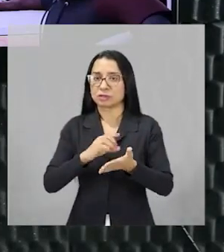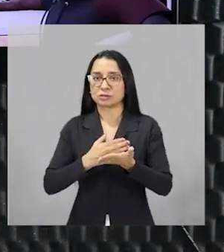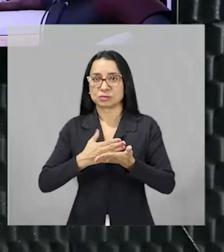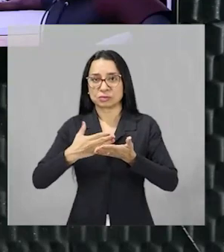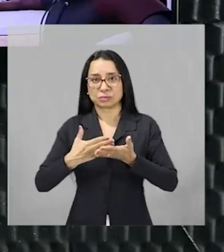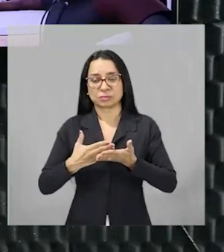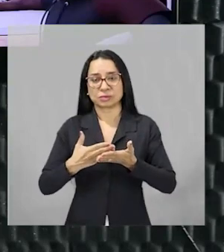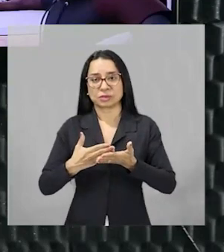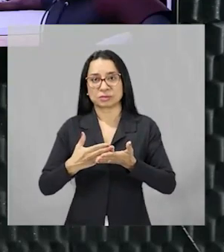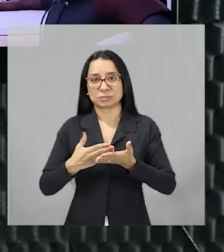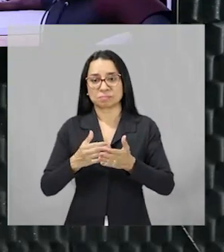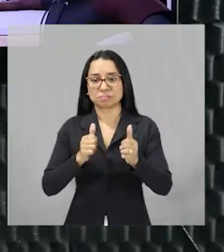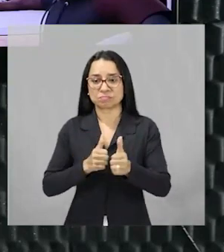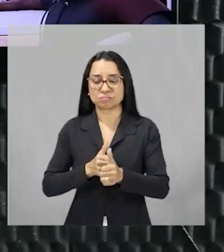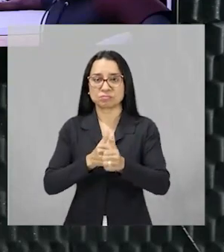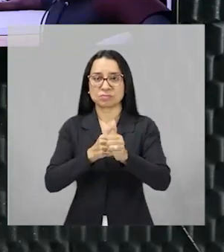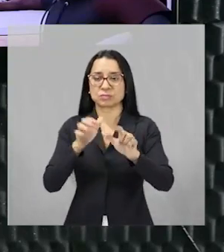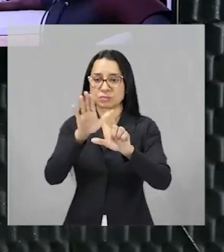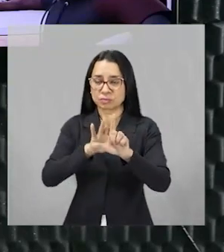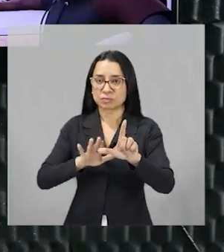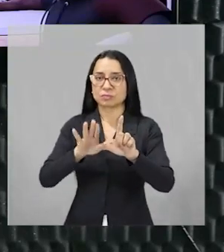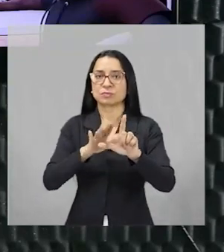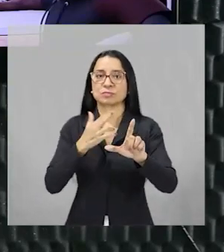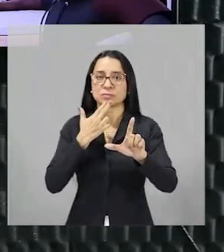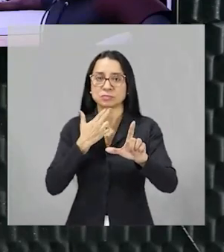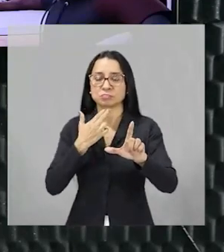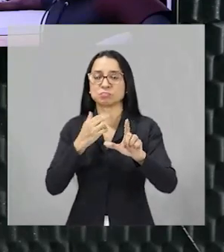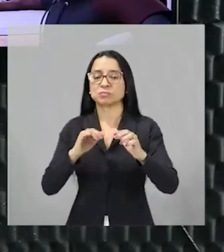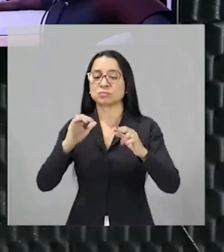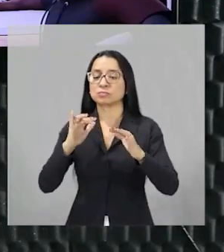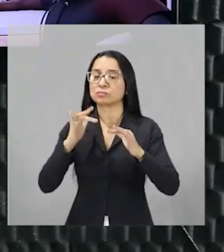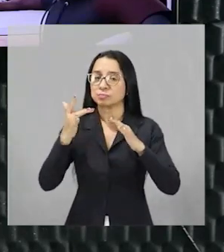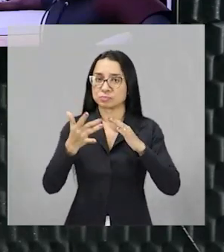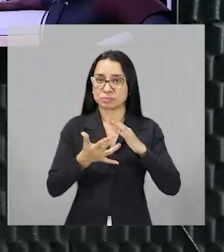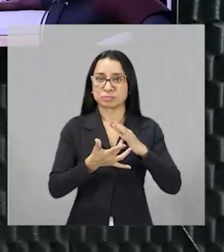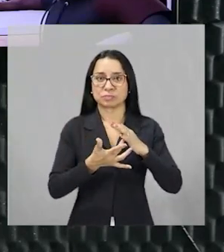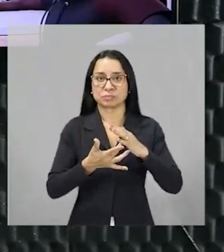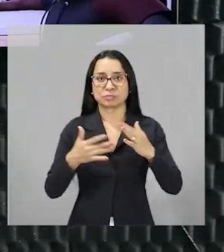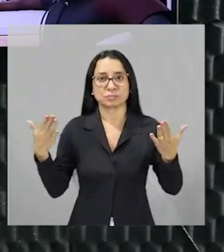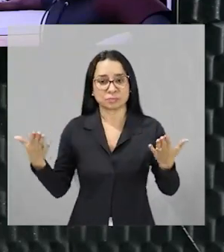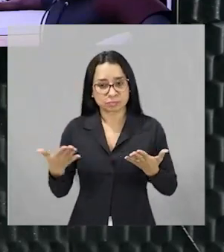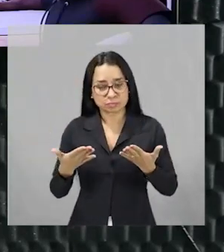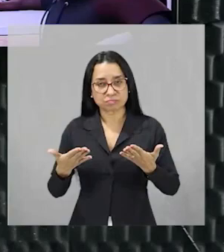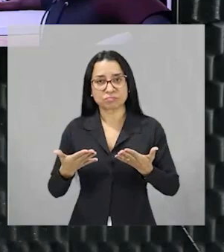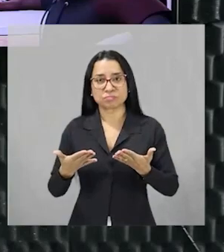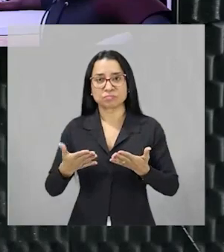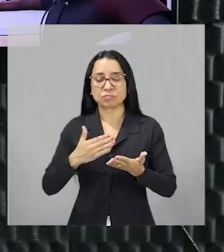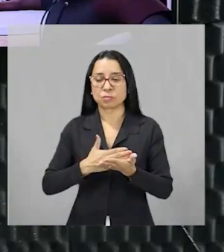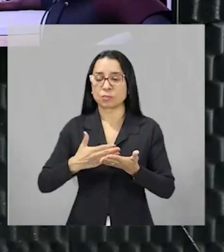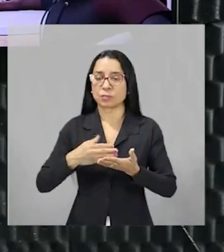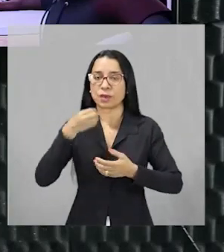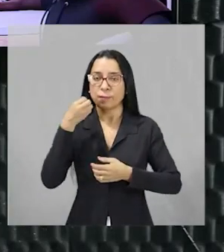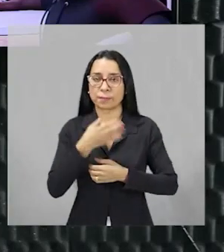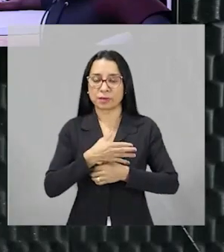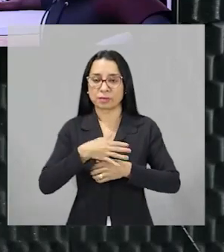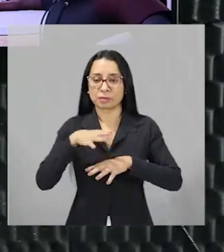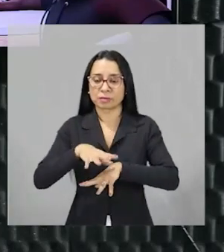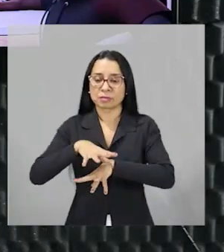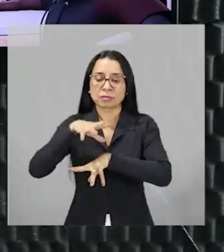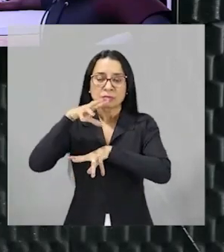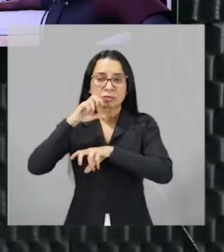de seguir a Plataforma Gonçalves Dias, tá certo? Nas redes sociais. Então vamos lá, para a gente começar bem, vamos dar aquela